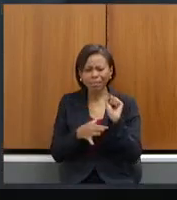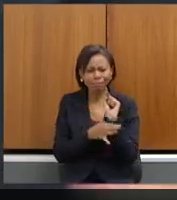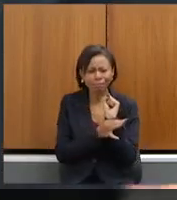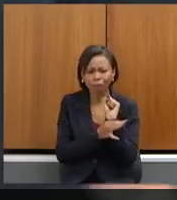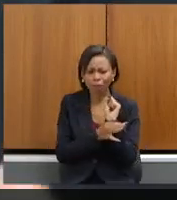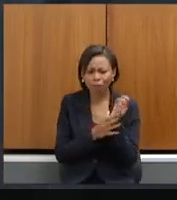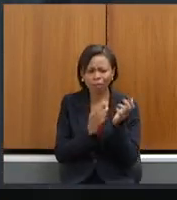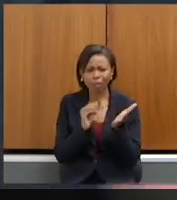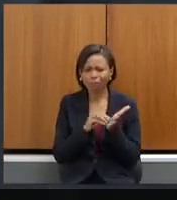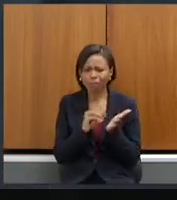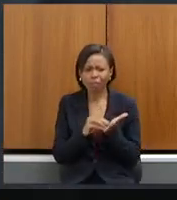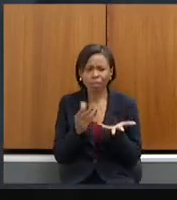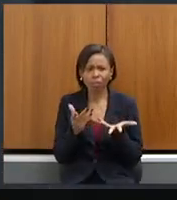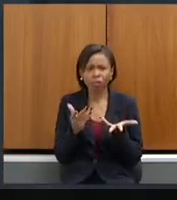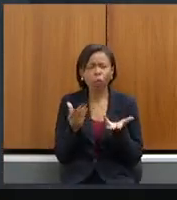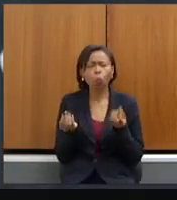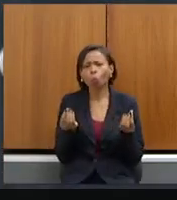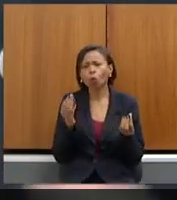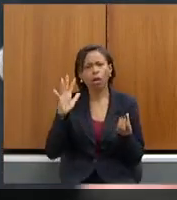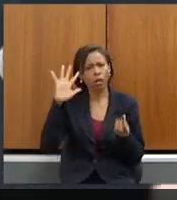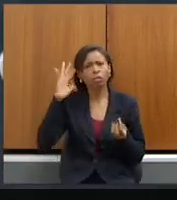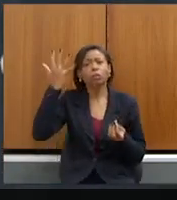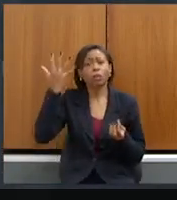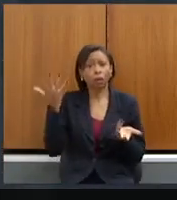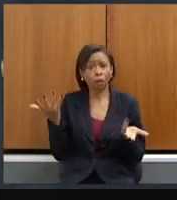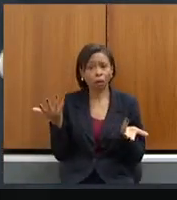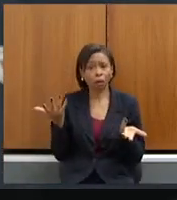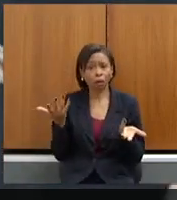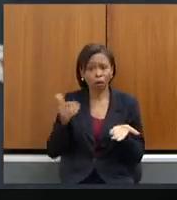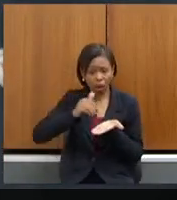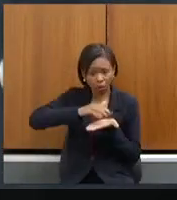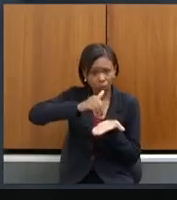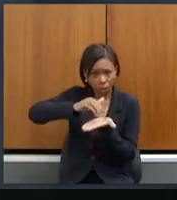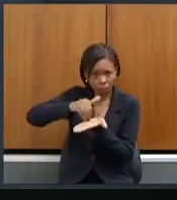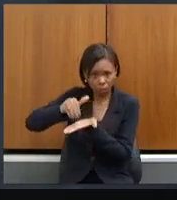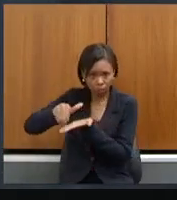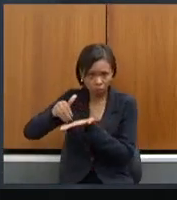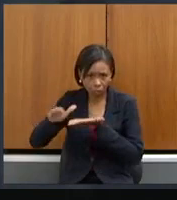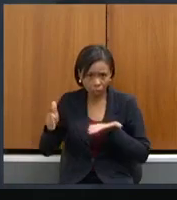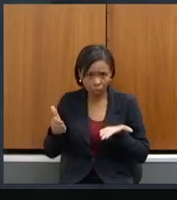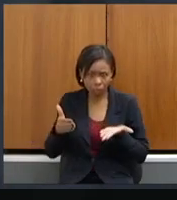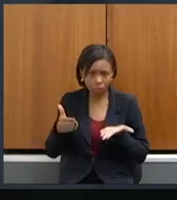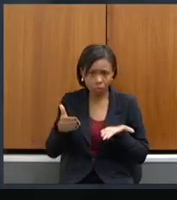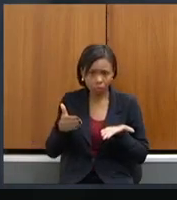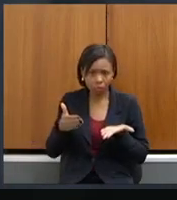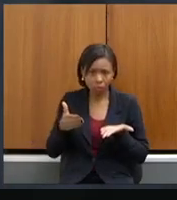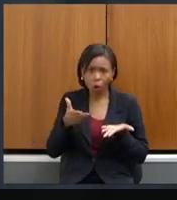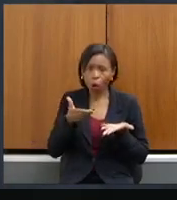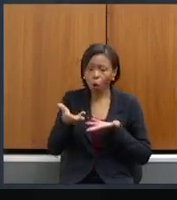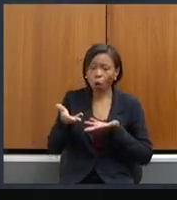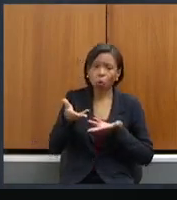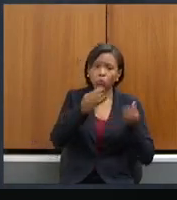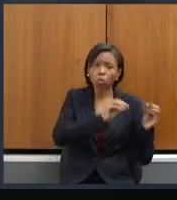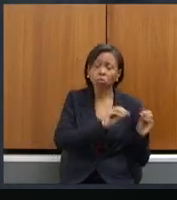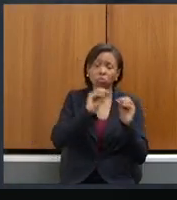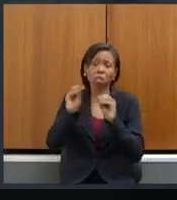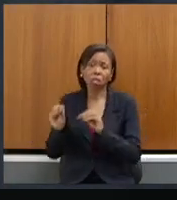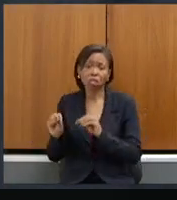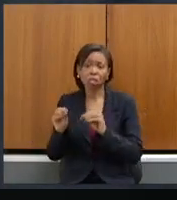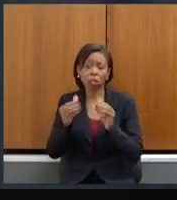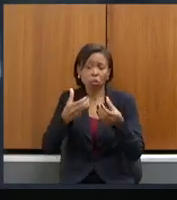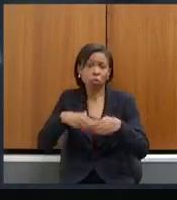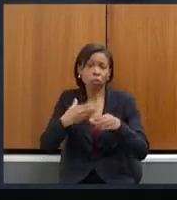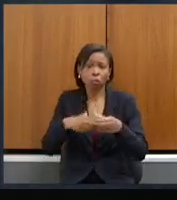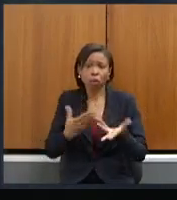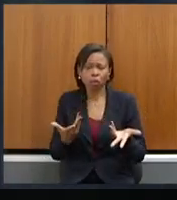o a solução vai haver muitas demissões e transferências daqueles são servidor para o curso porque